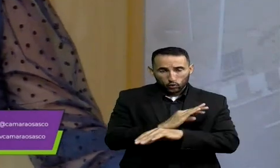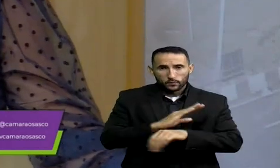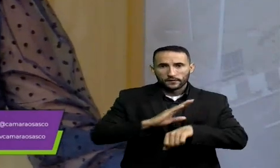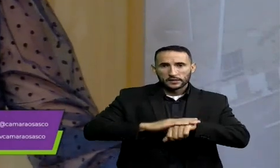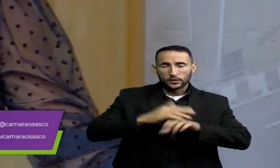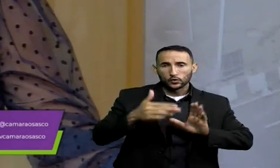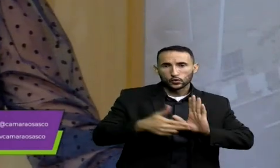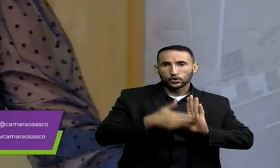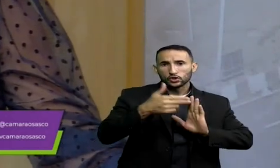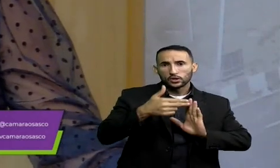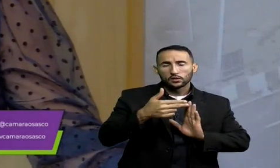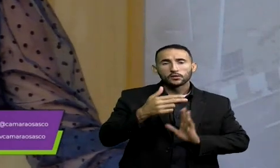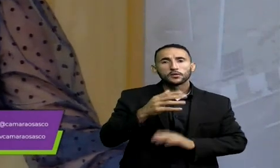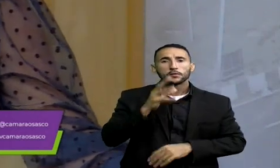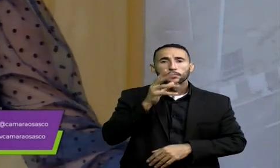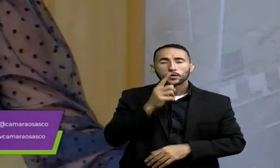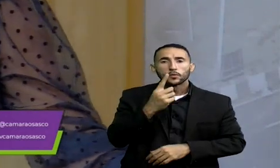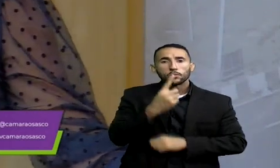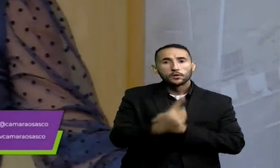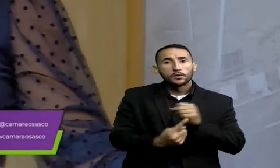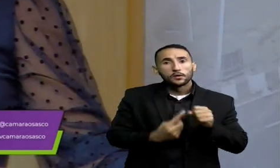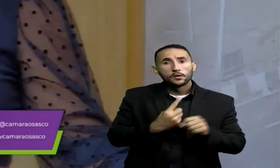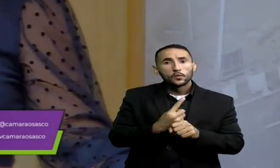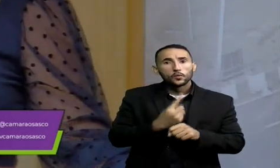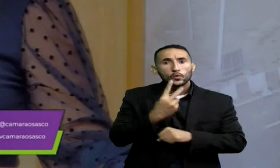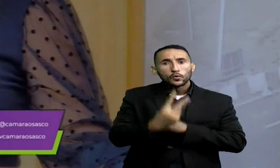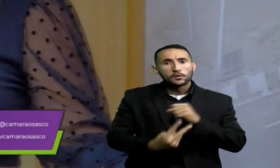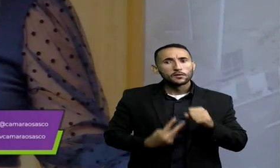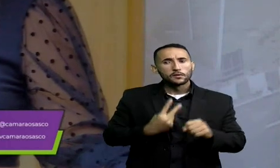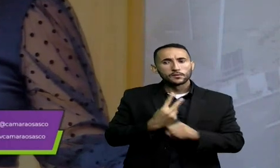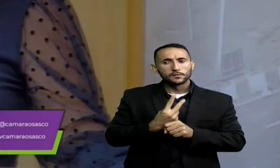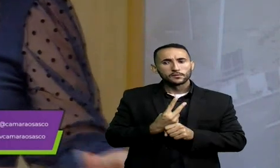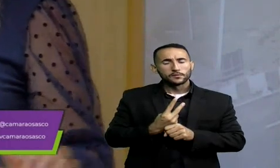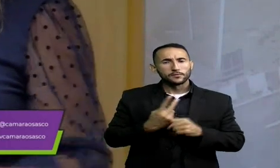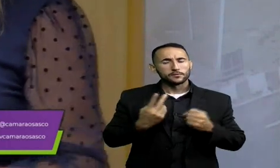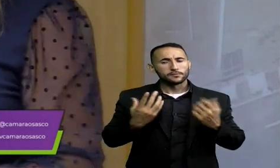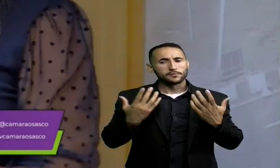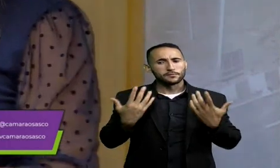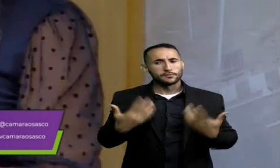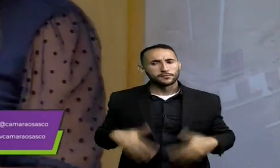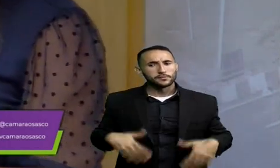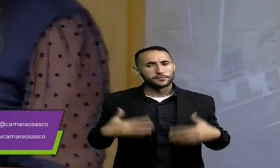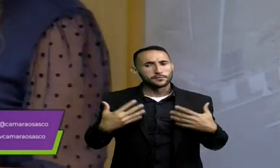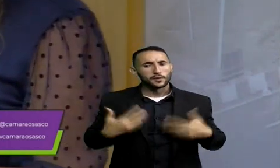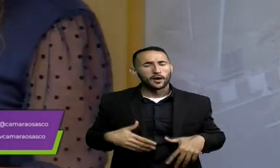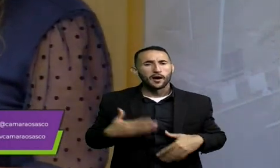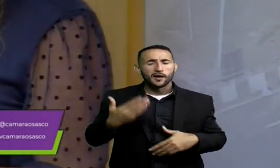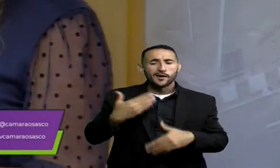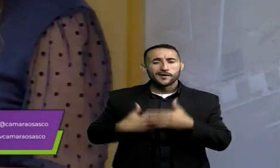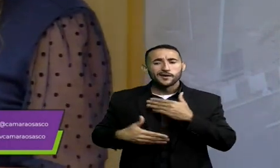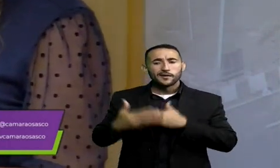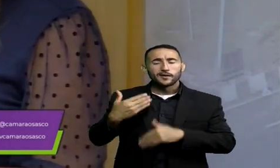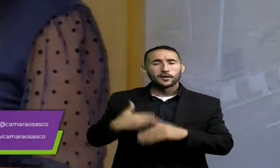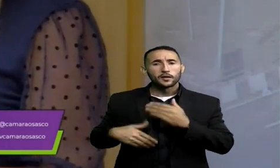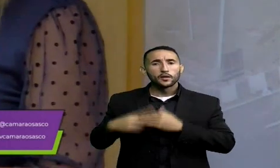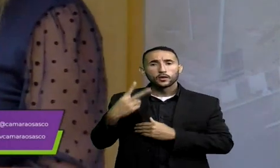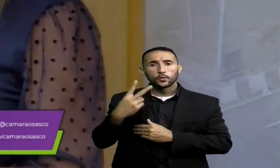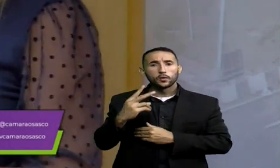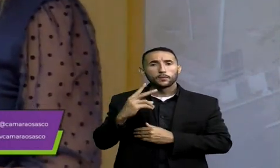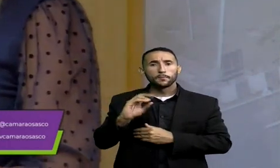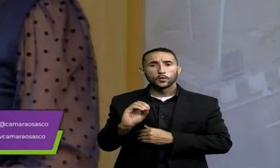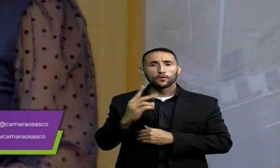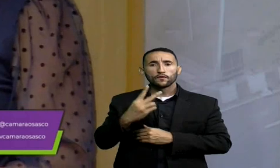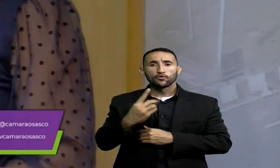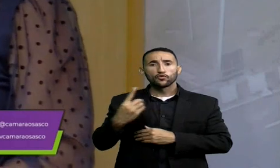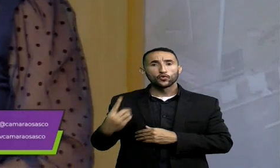ano 2 anos aliás Estamos desde com cirurgias